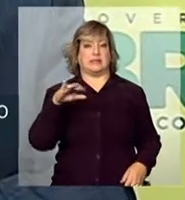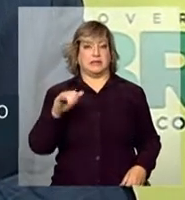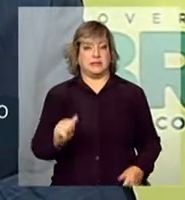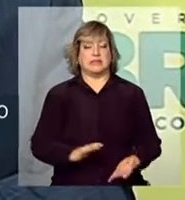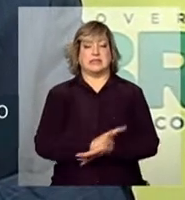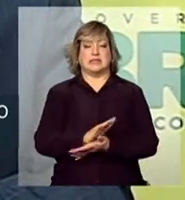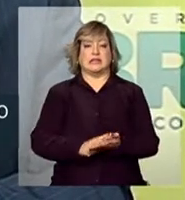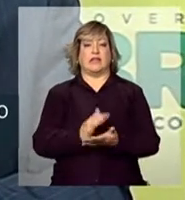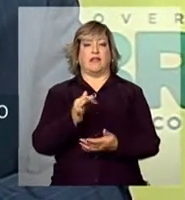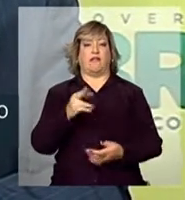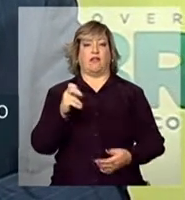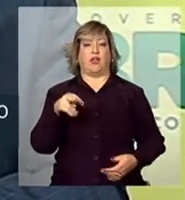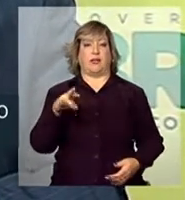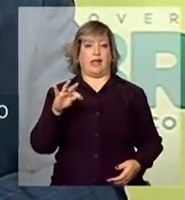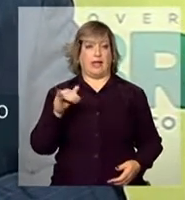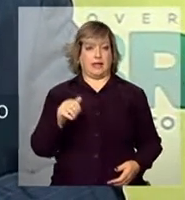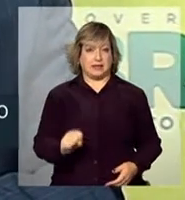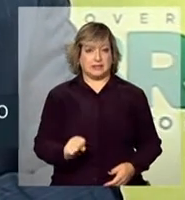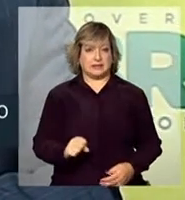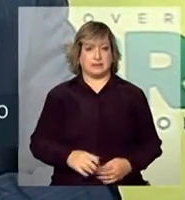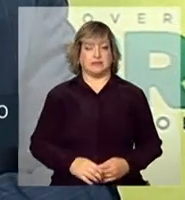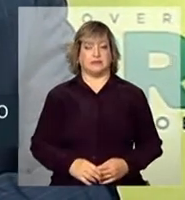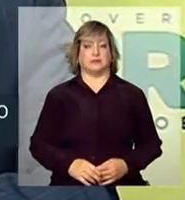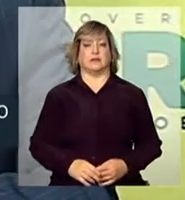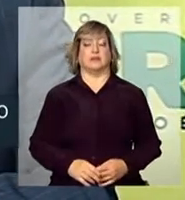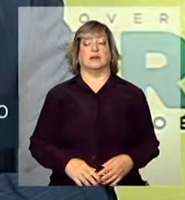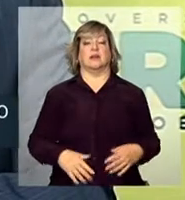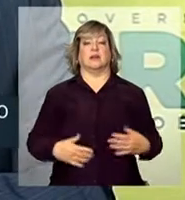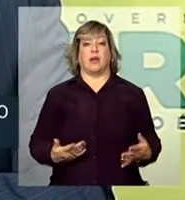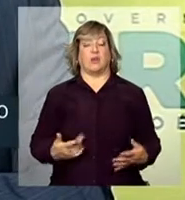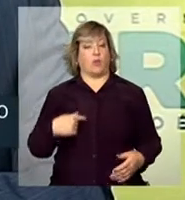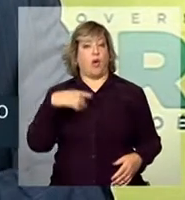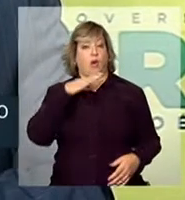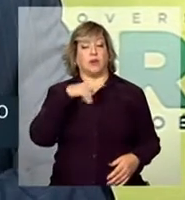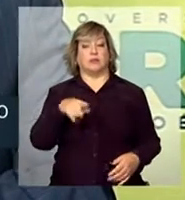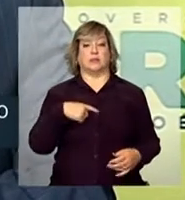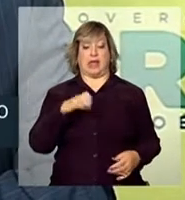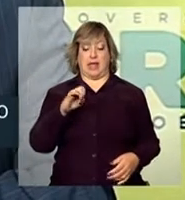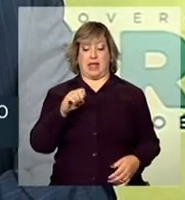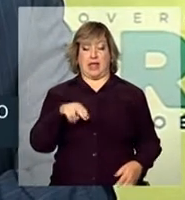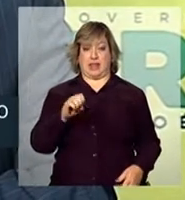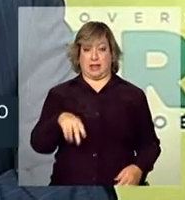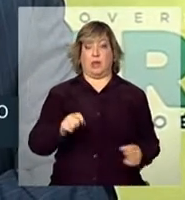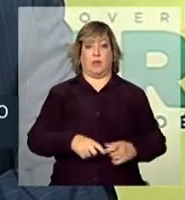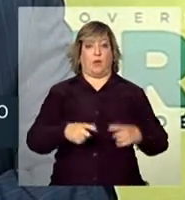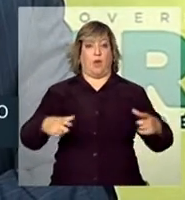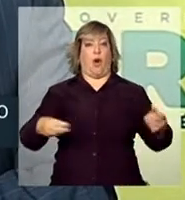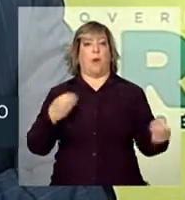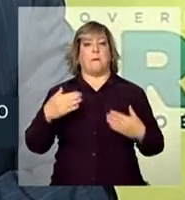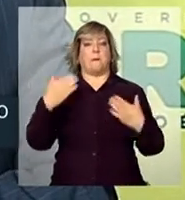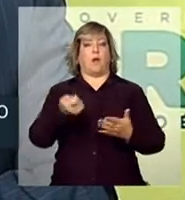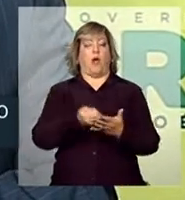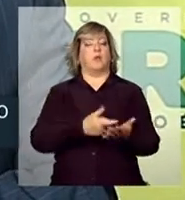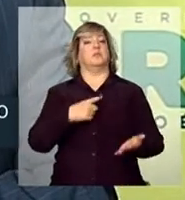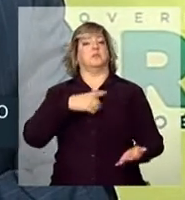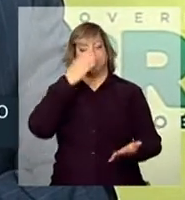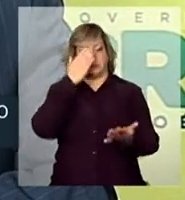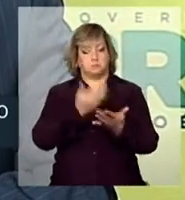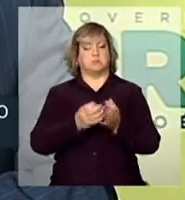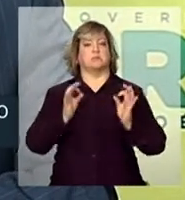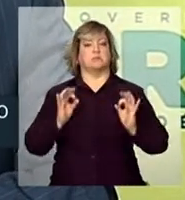é é a ao êxito do Enem o Enem se consolidou como exame e nem tem